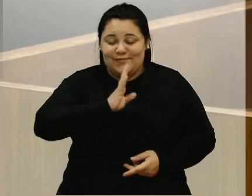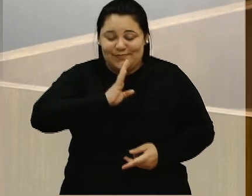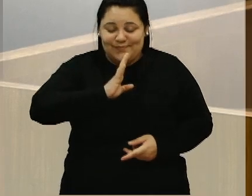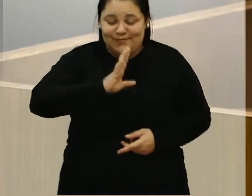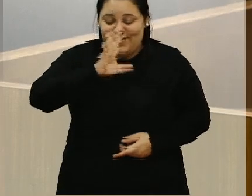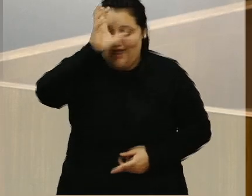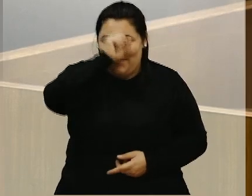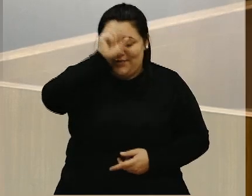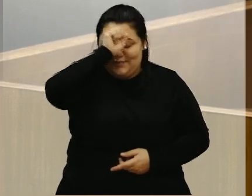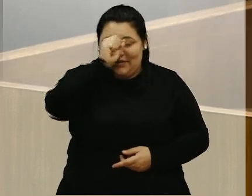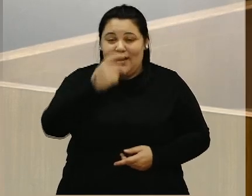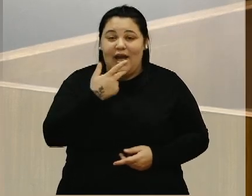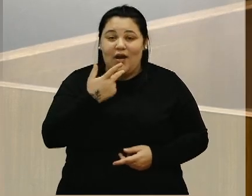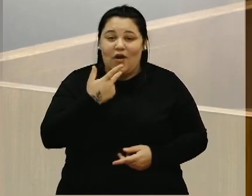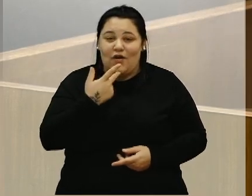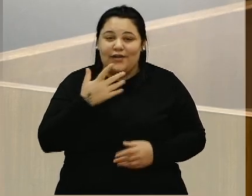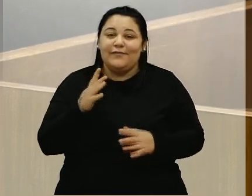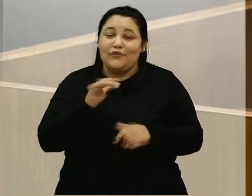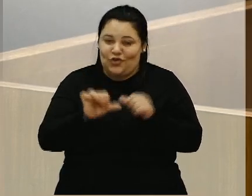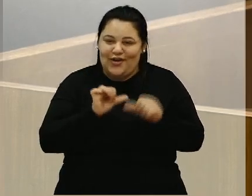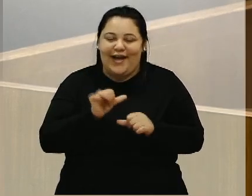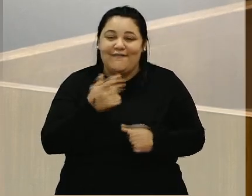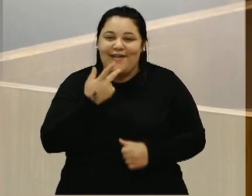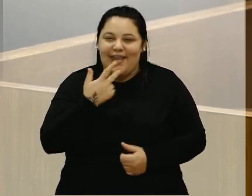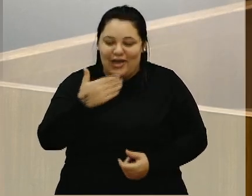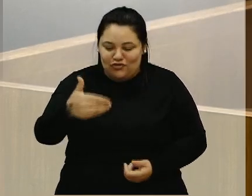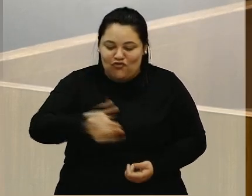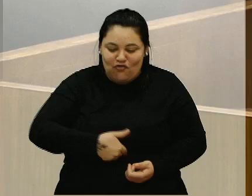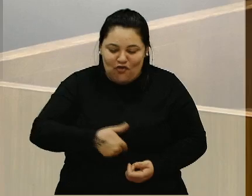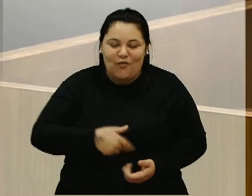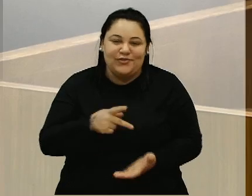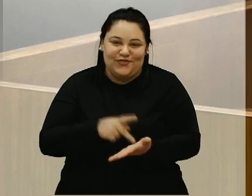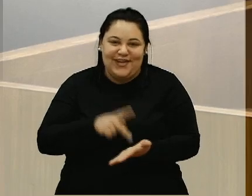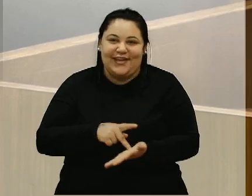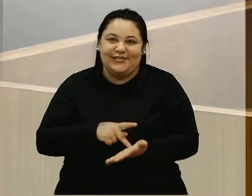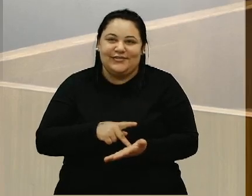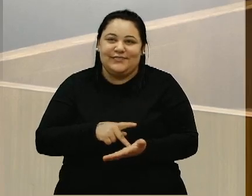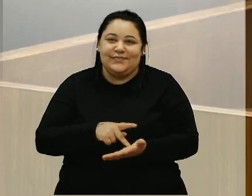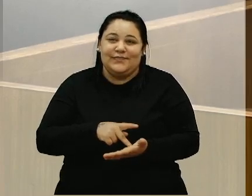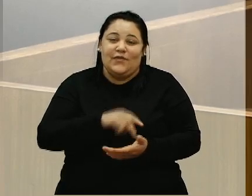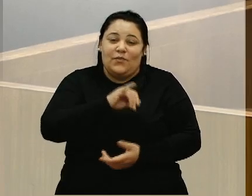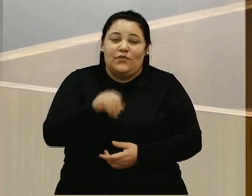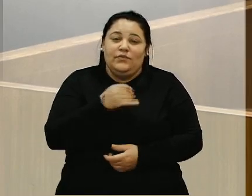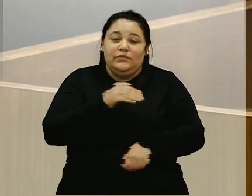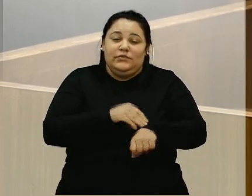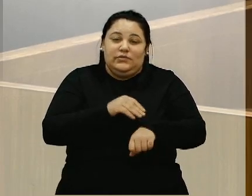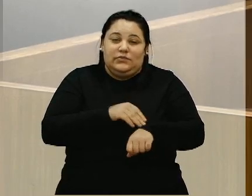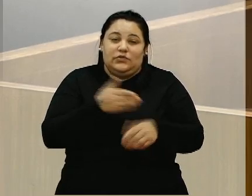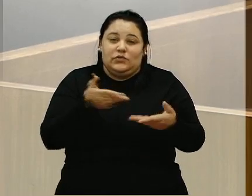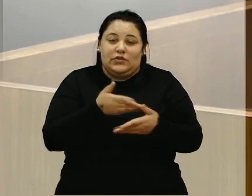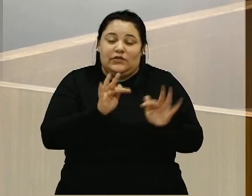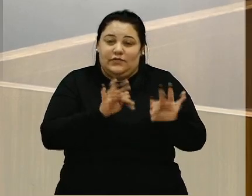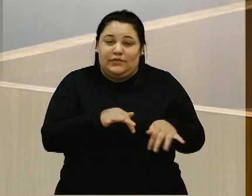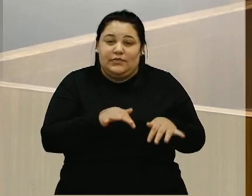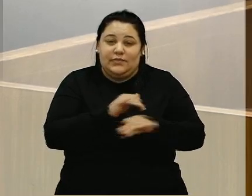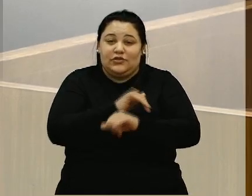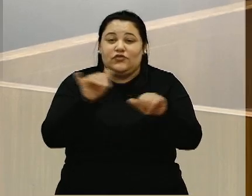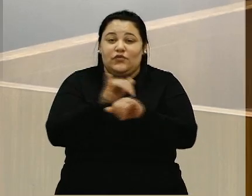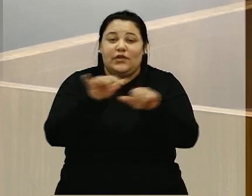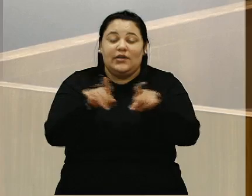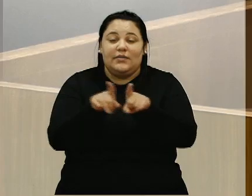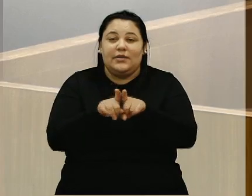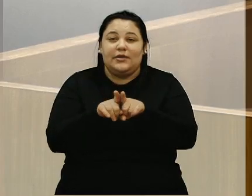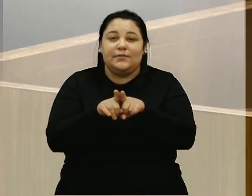realmente de fome, né? E eu fico feliz, para aproveitar esses meus minutos finais, de divulgar